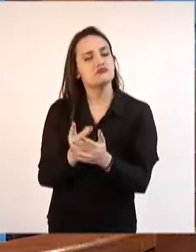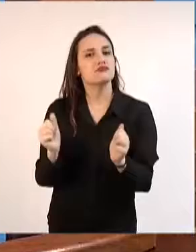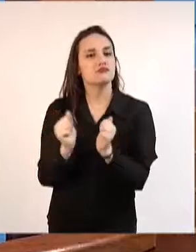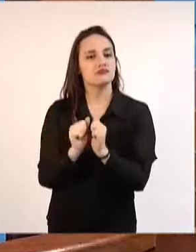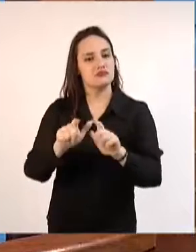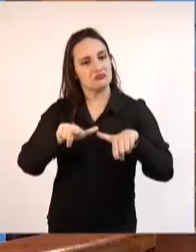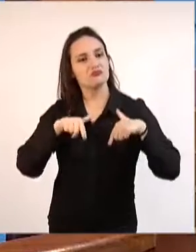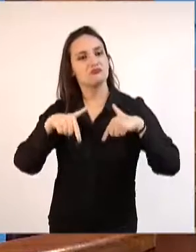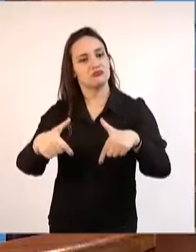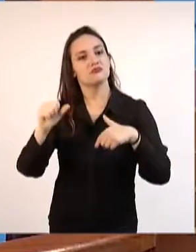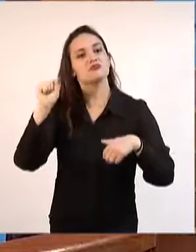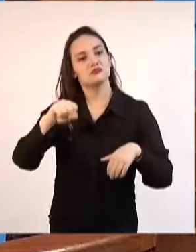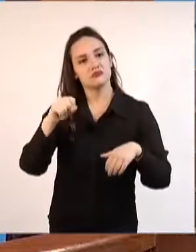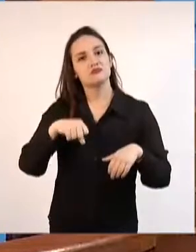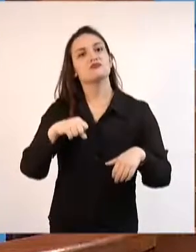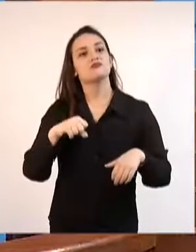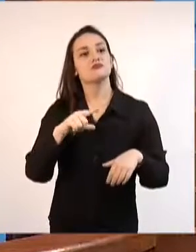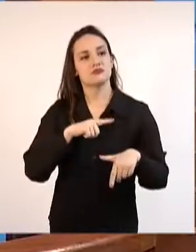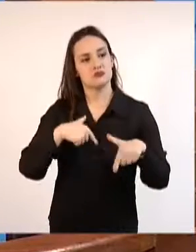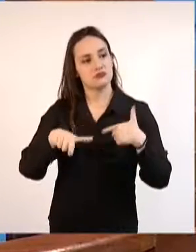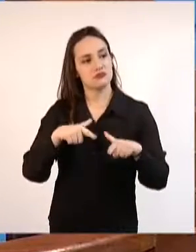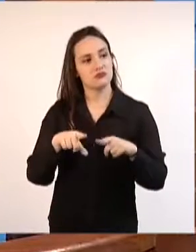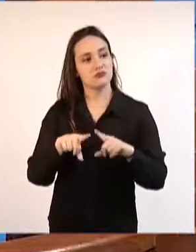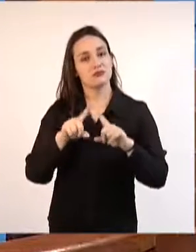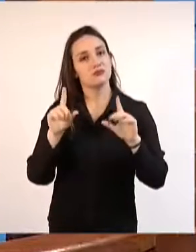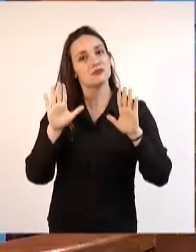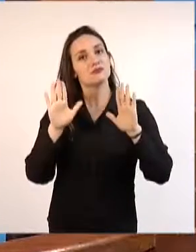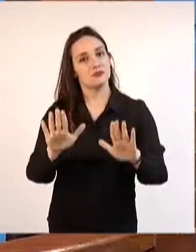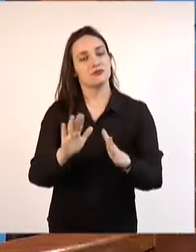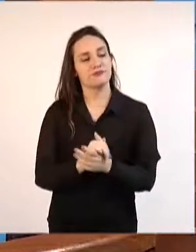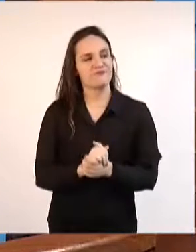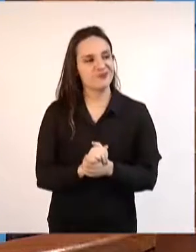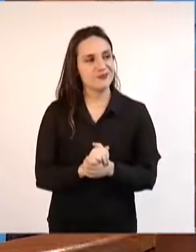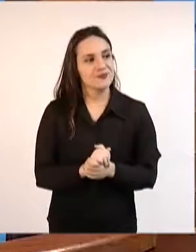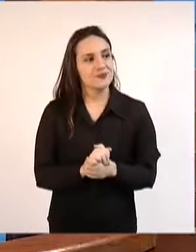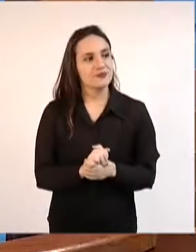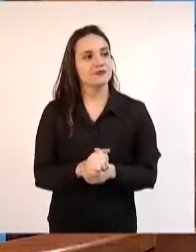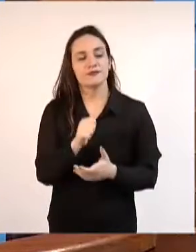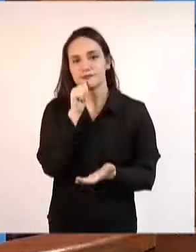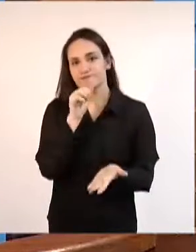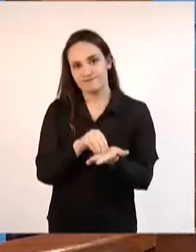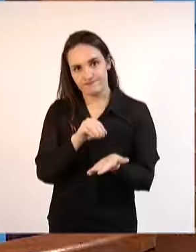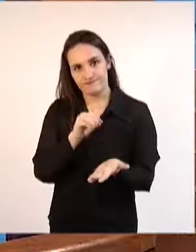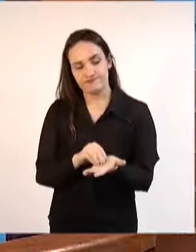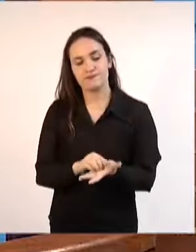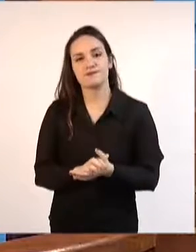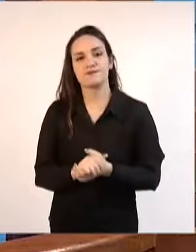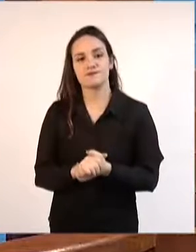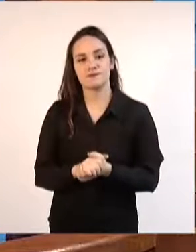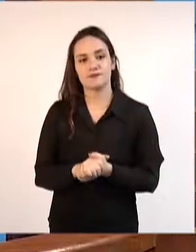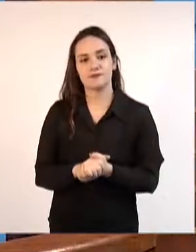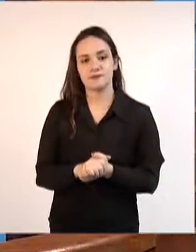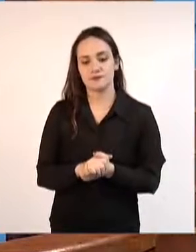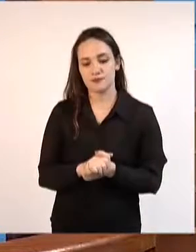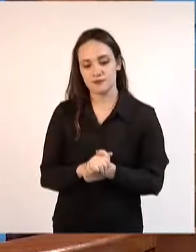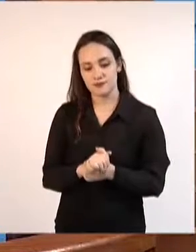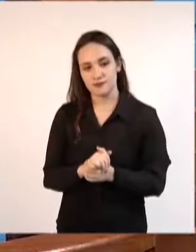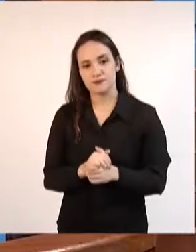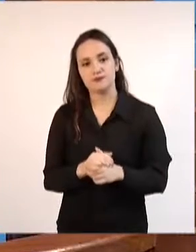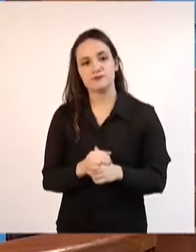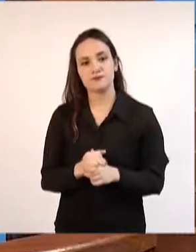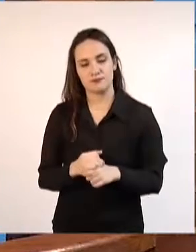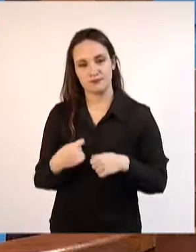está sendo feito. No entanto, ainda é insuficiente. Temos que implementar